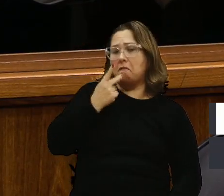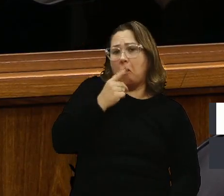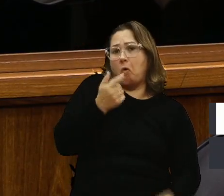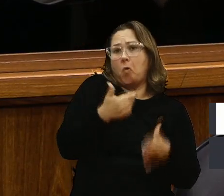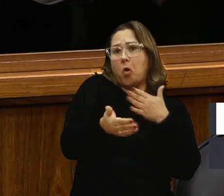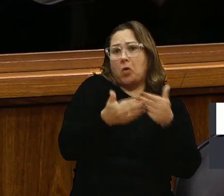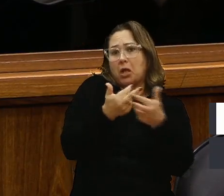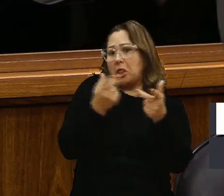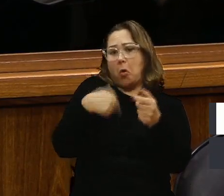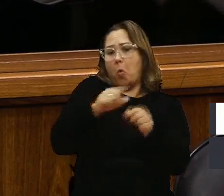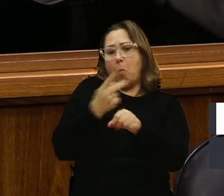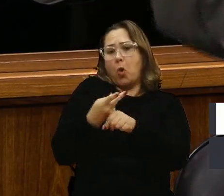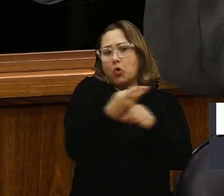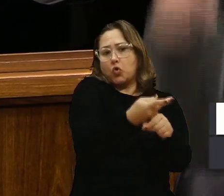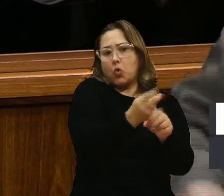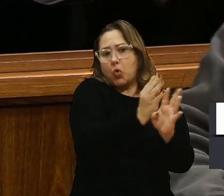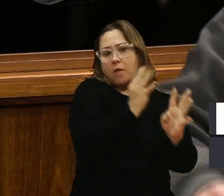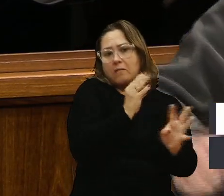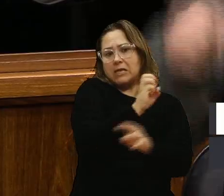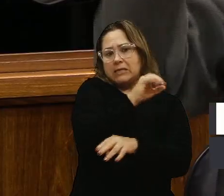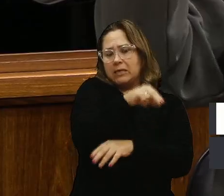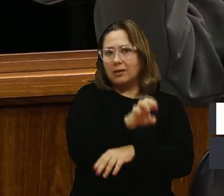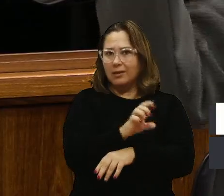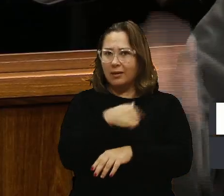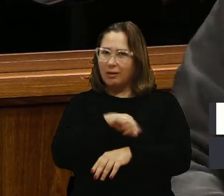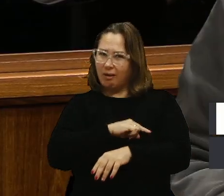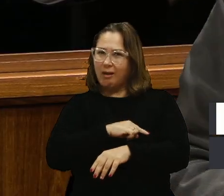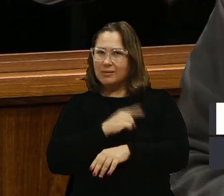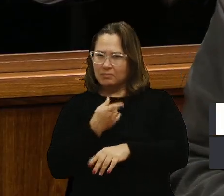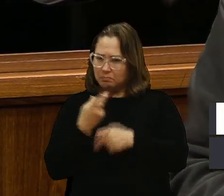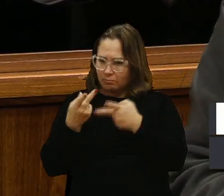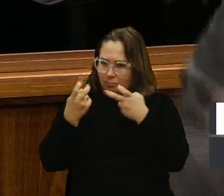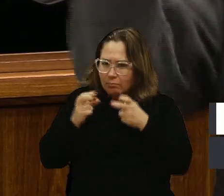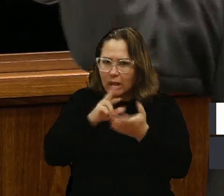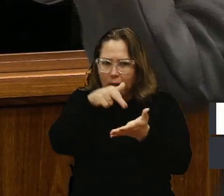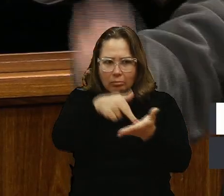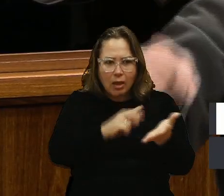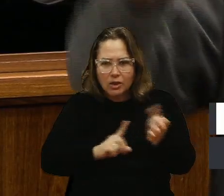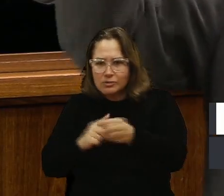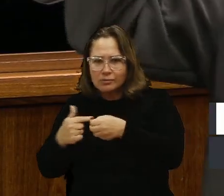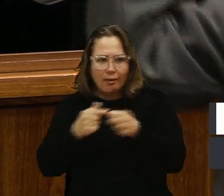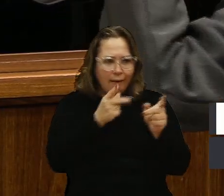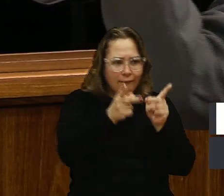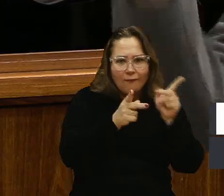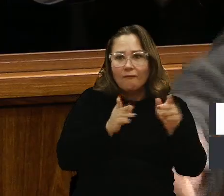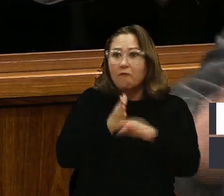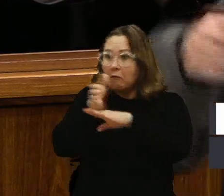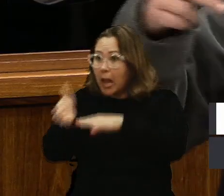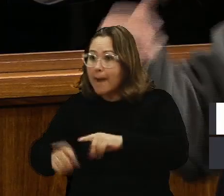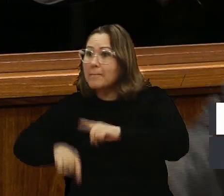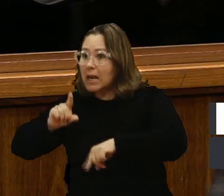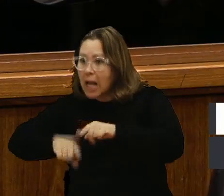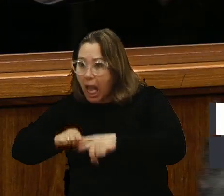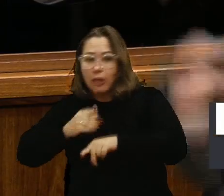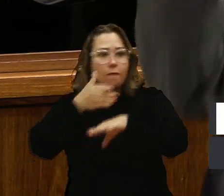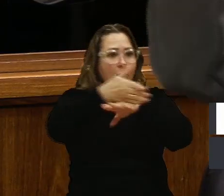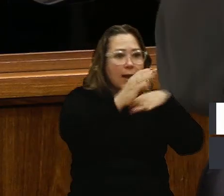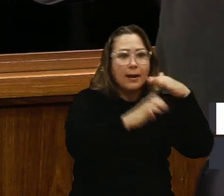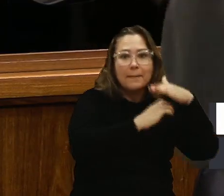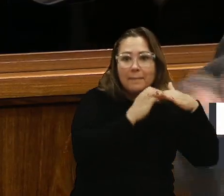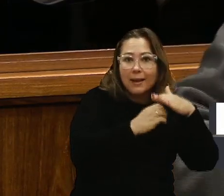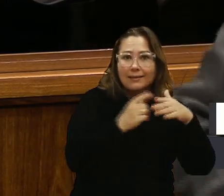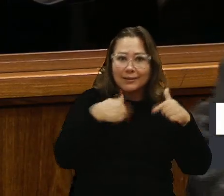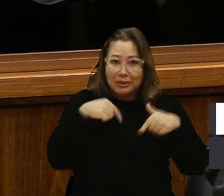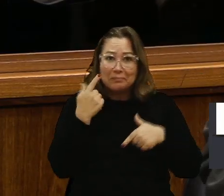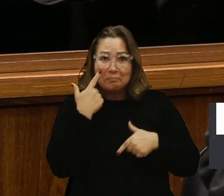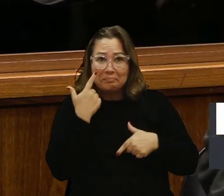procuram emprego. Mas se a gente anda na realidade da cidade, vai no mercado, vai na empresa, a gente